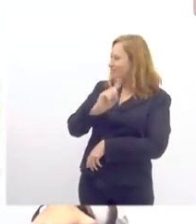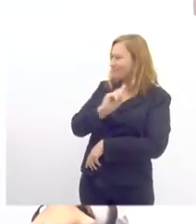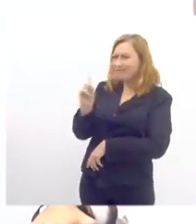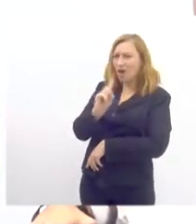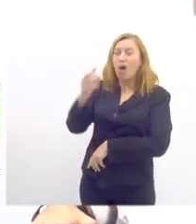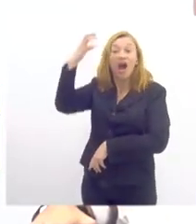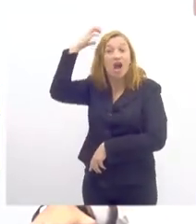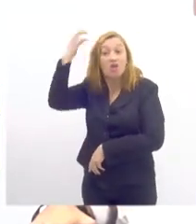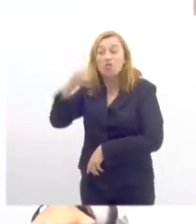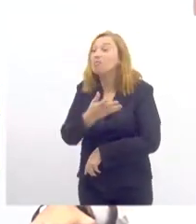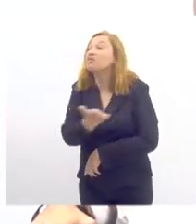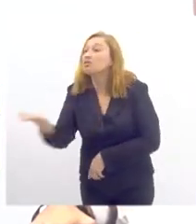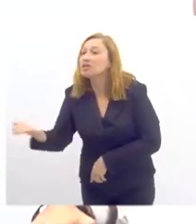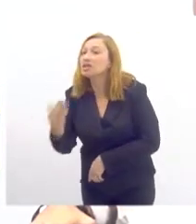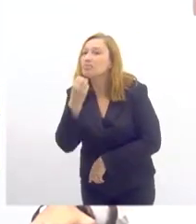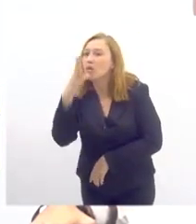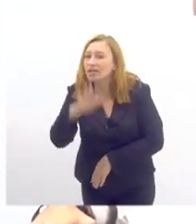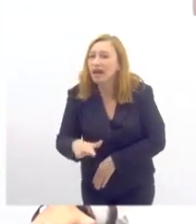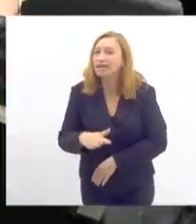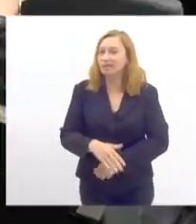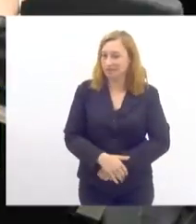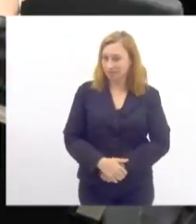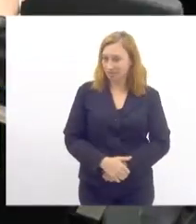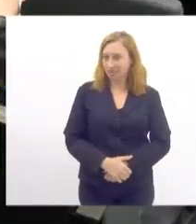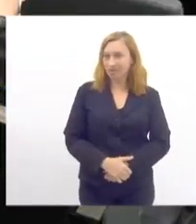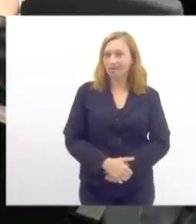culpa é dos senhores. Boa tarde.